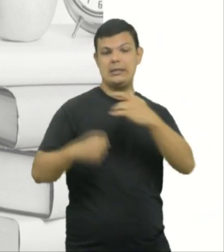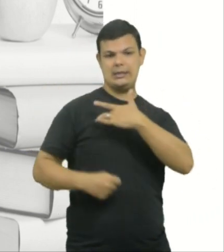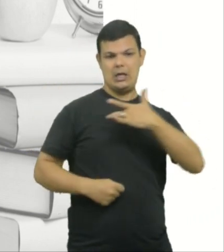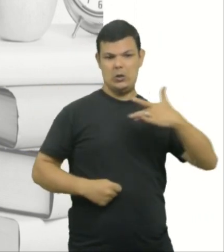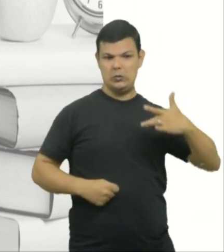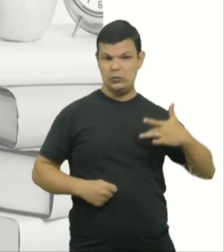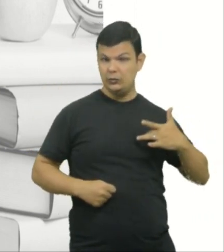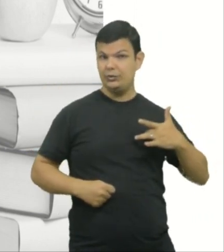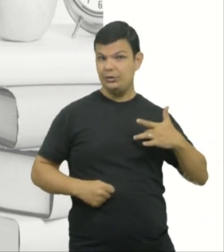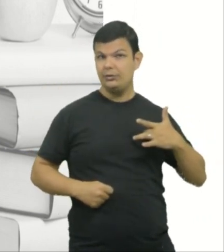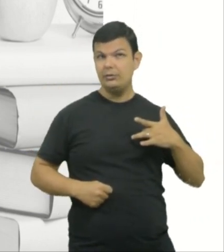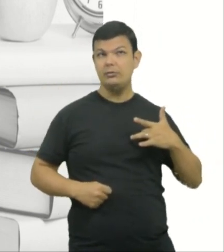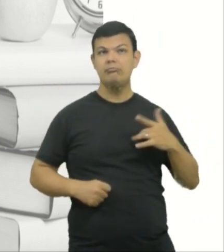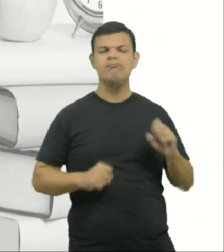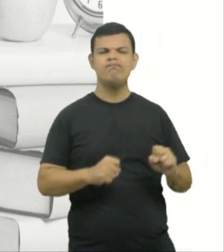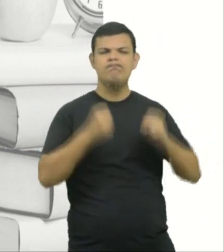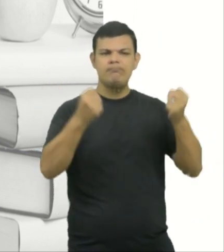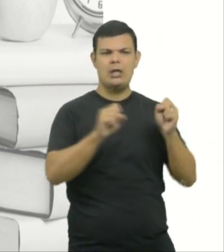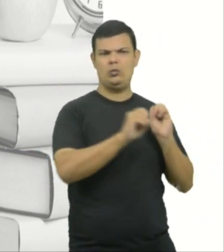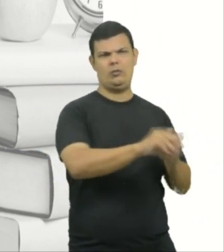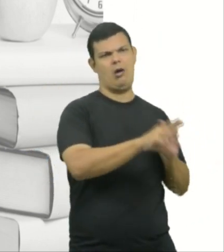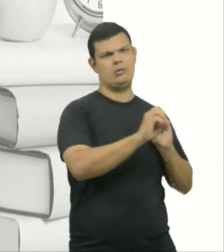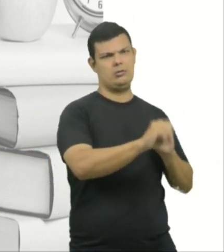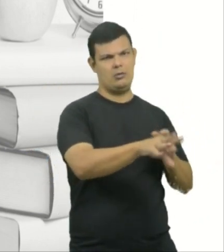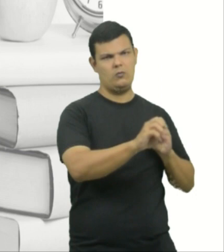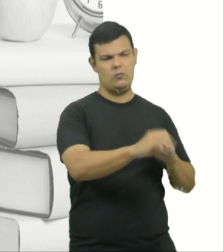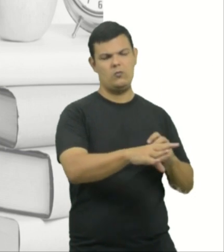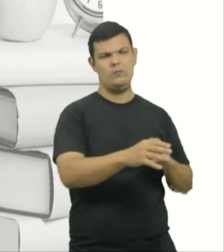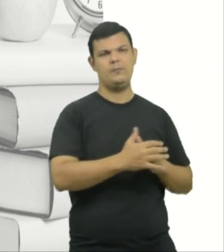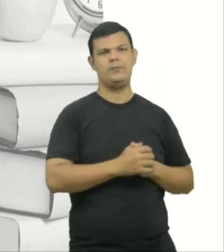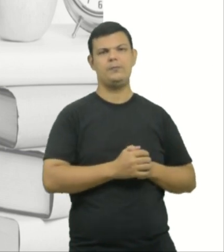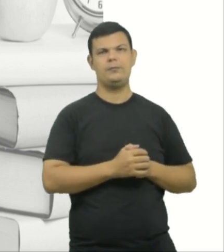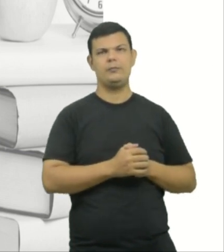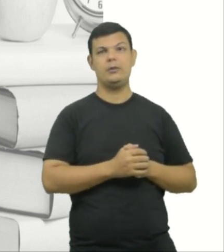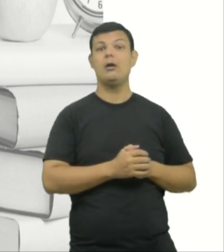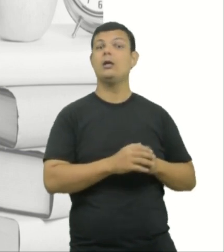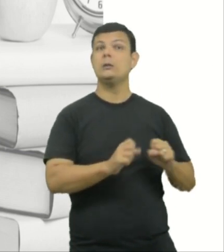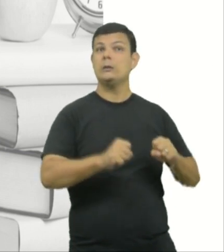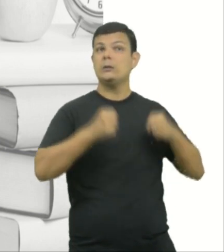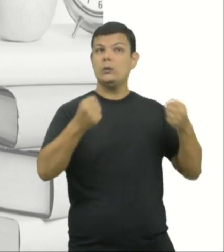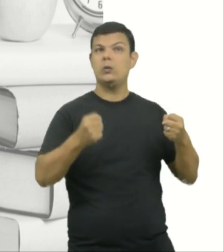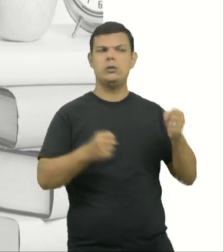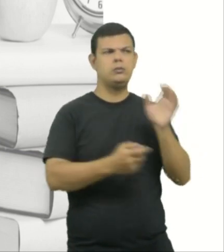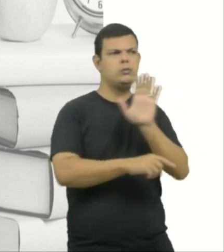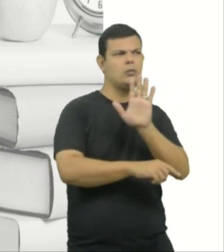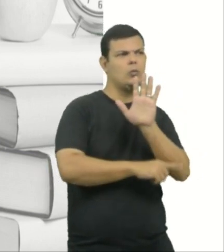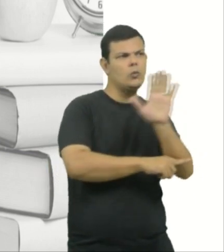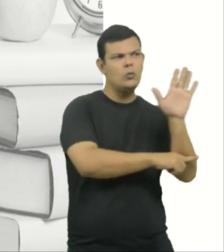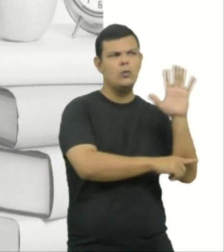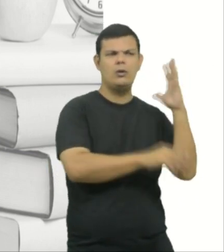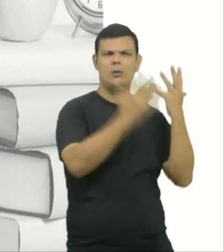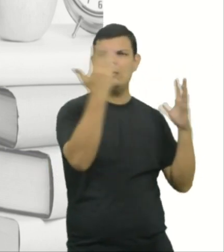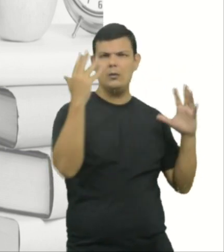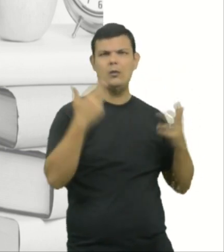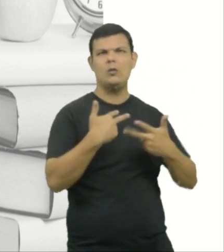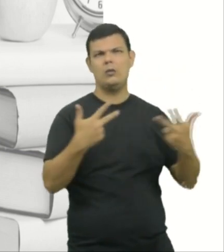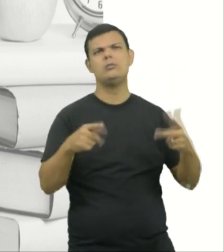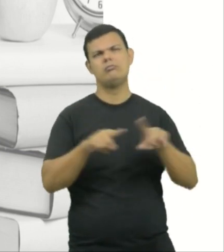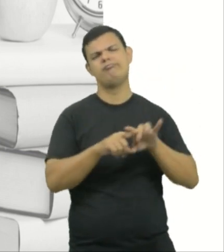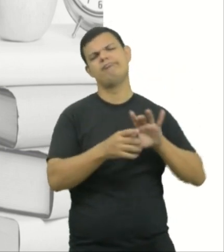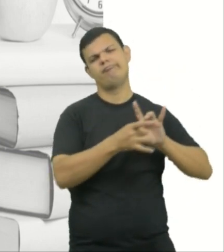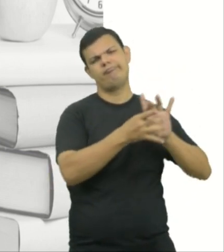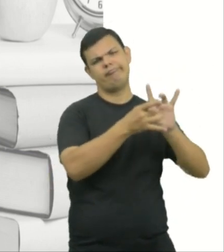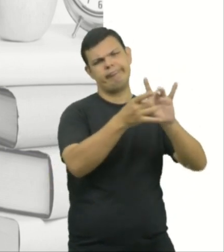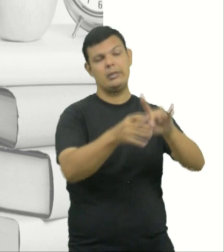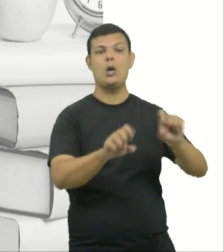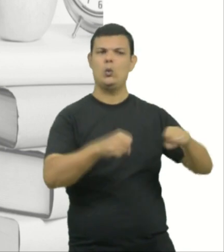saúde, lutam por educação, tá? Lutam pelo meio ambiente e outras correntes também de